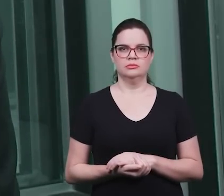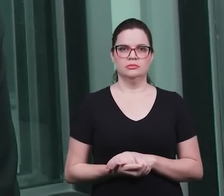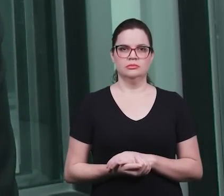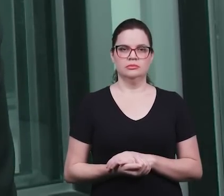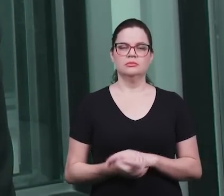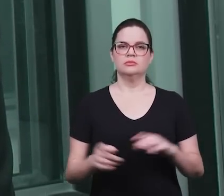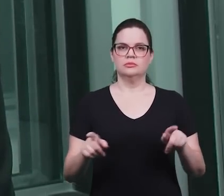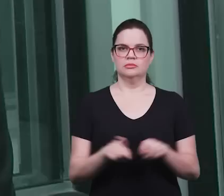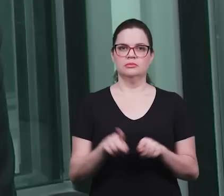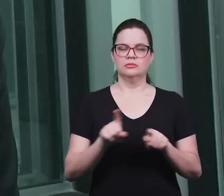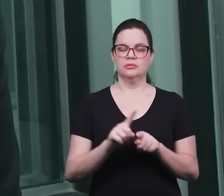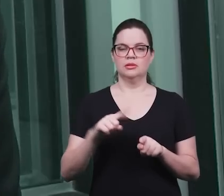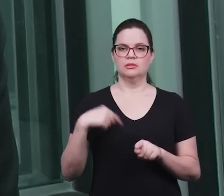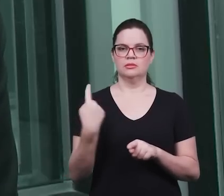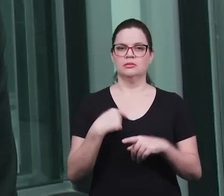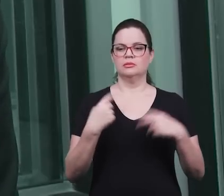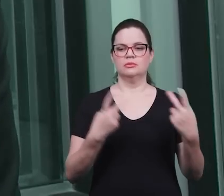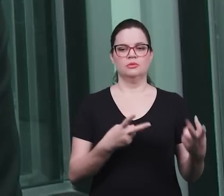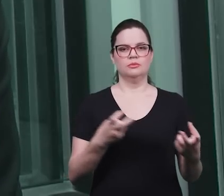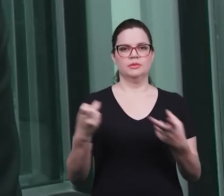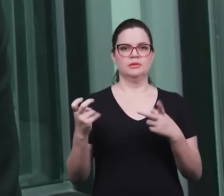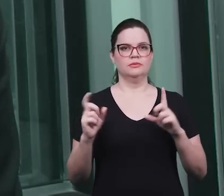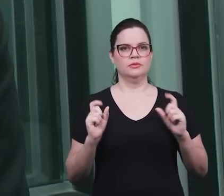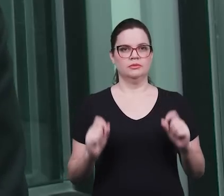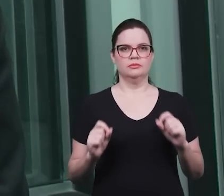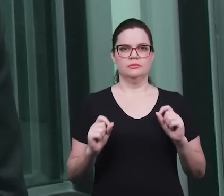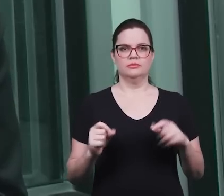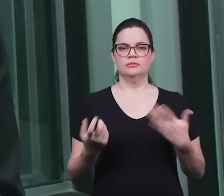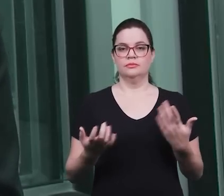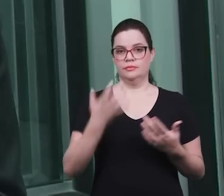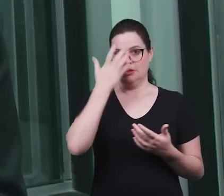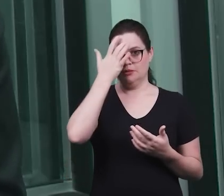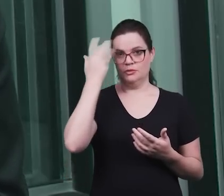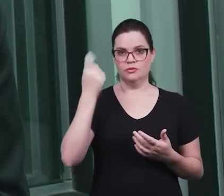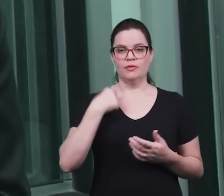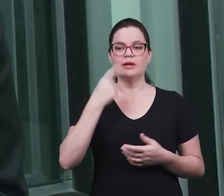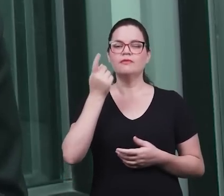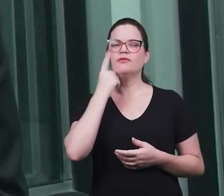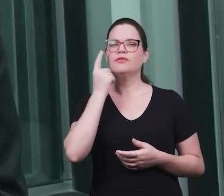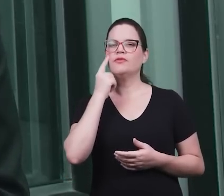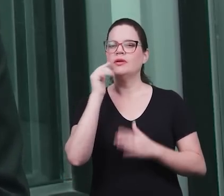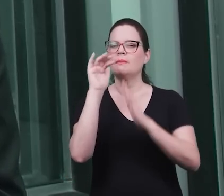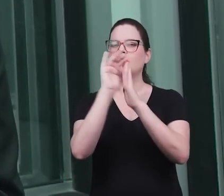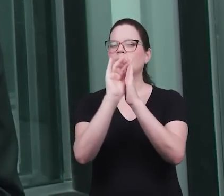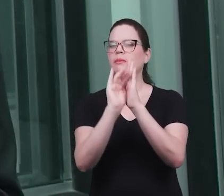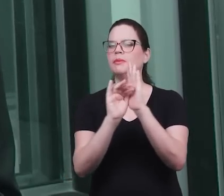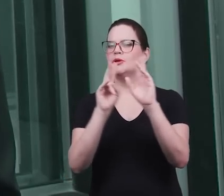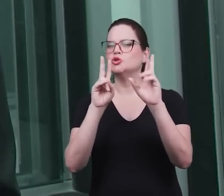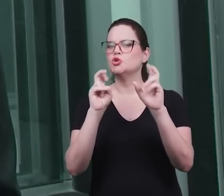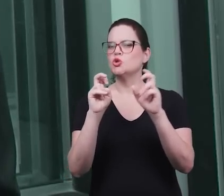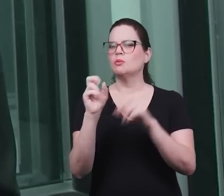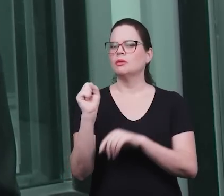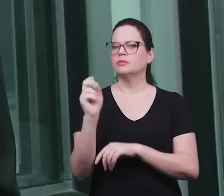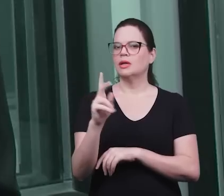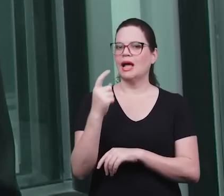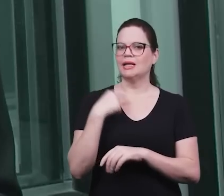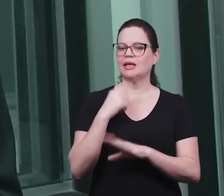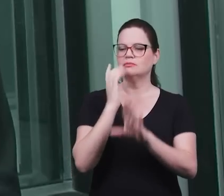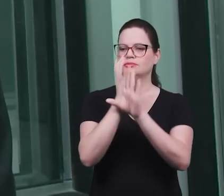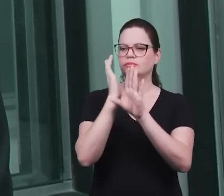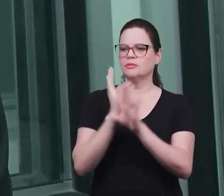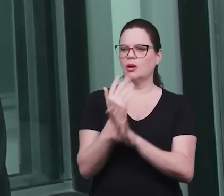existem também, o que a gente tem observado também é que as pessoas, quando vão olhar os contra-cheques agora, estão descobrindo outros